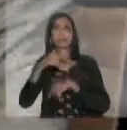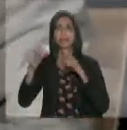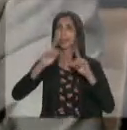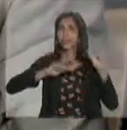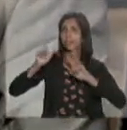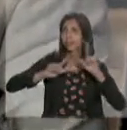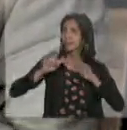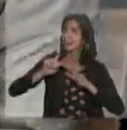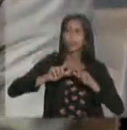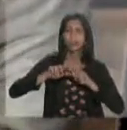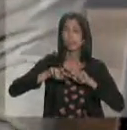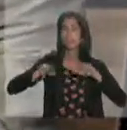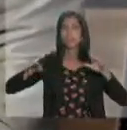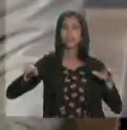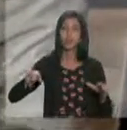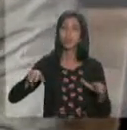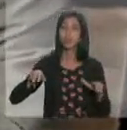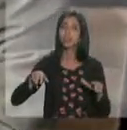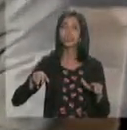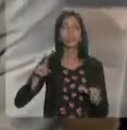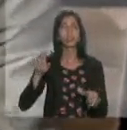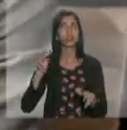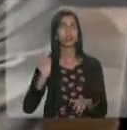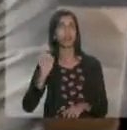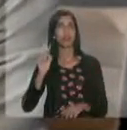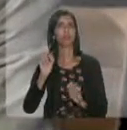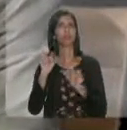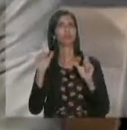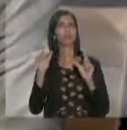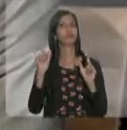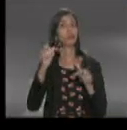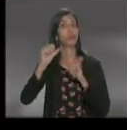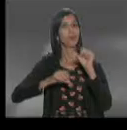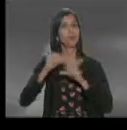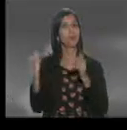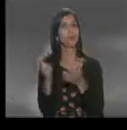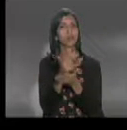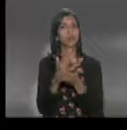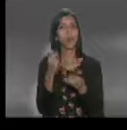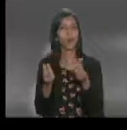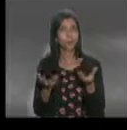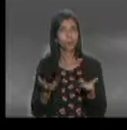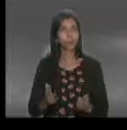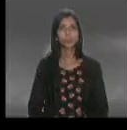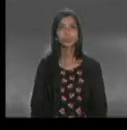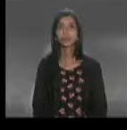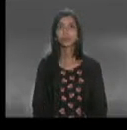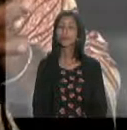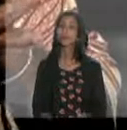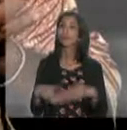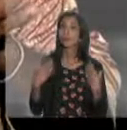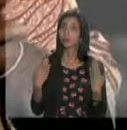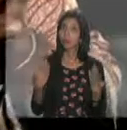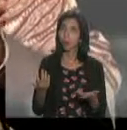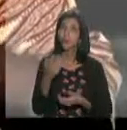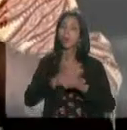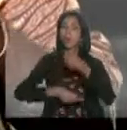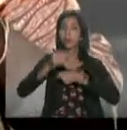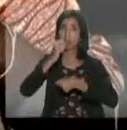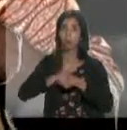figuração na televisão e tal, você falou, não, agora você é artista plástico. Como é que foi isso? Terminou foi